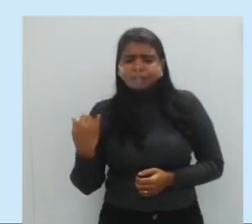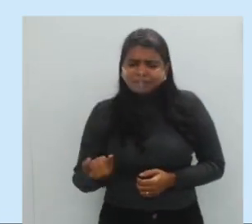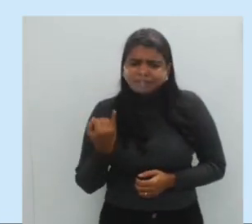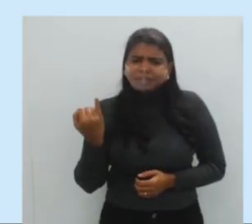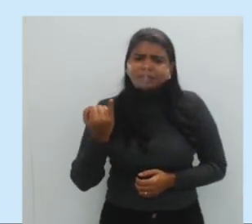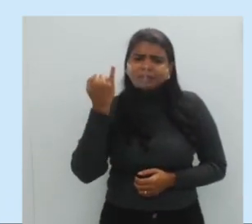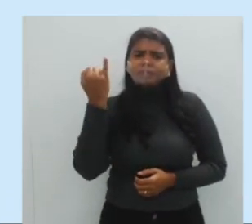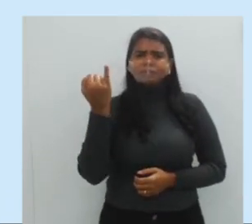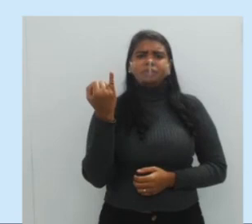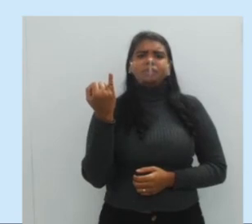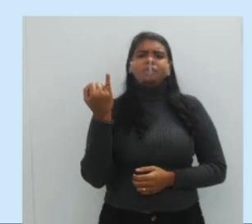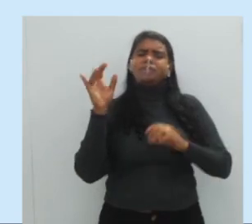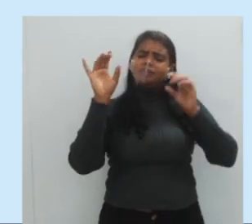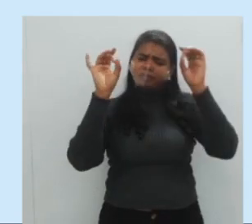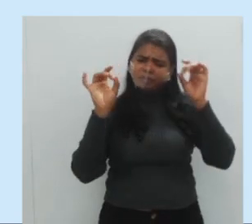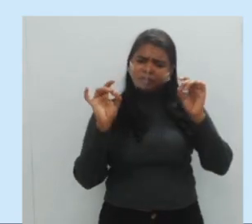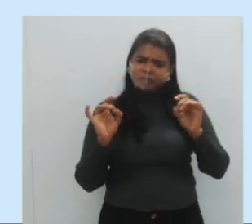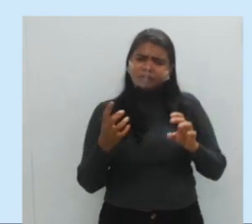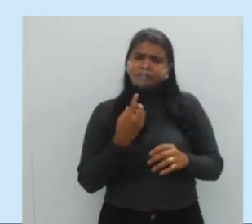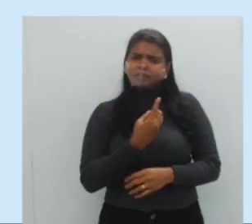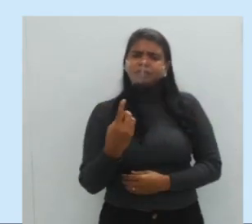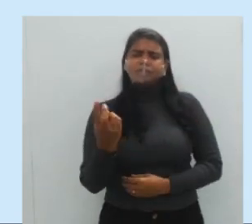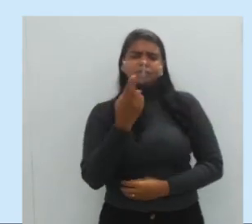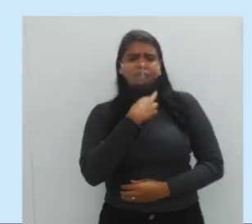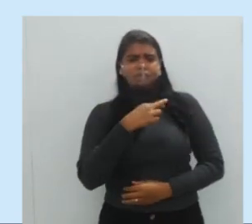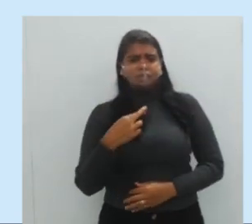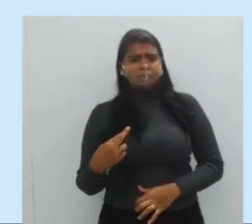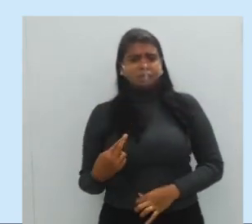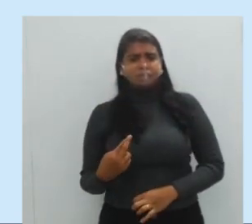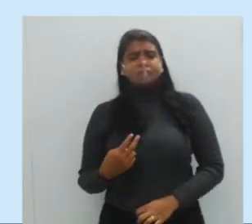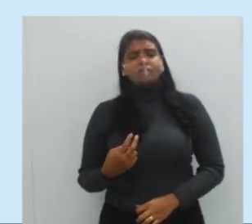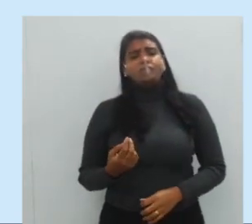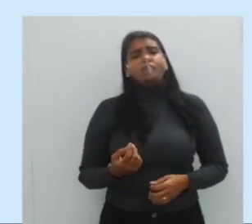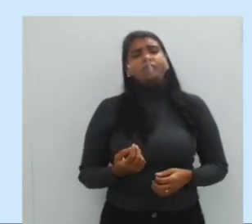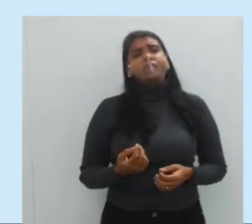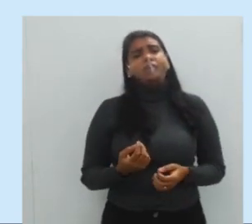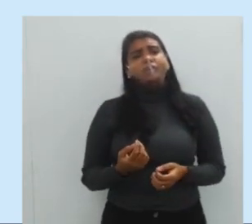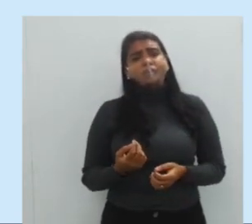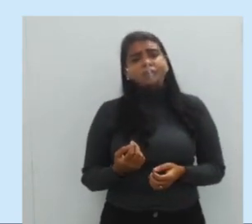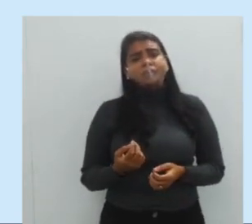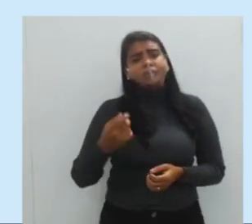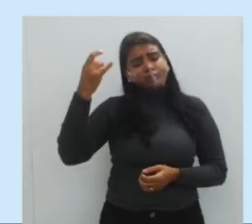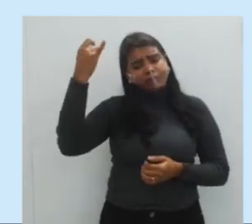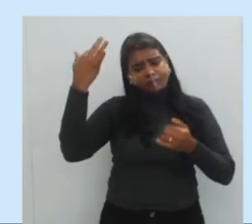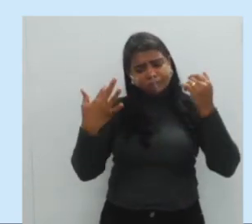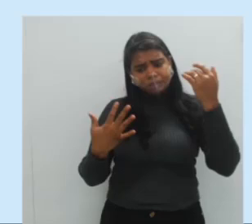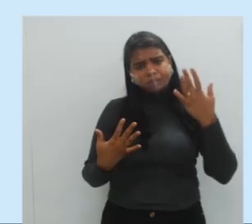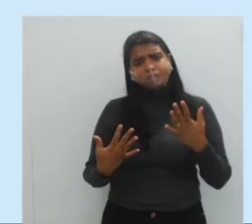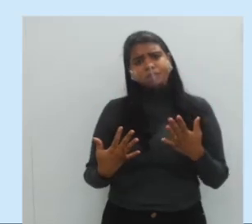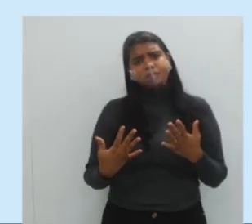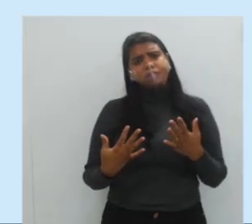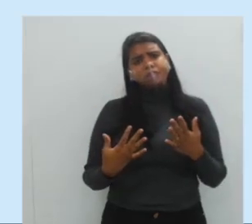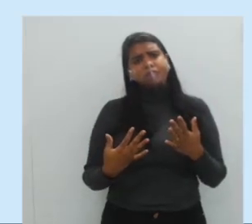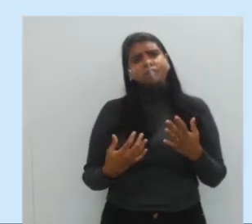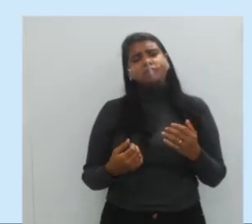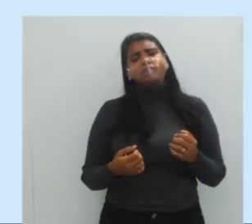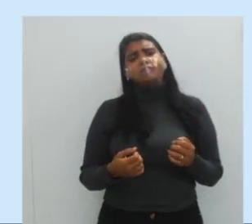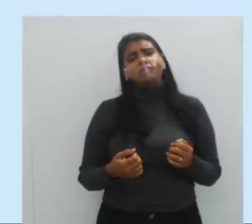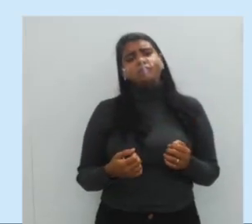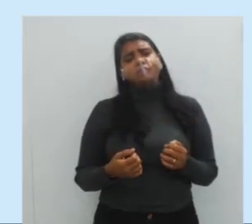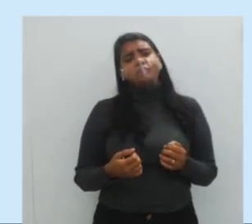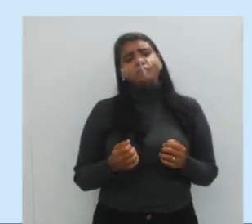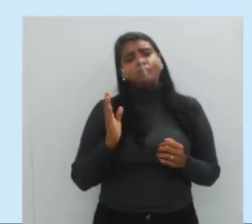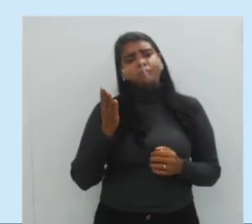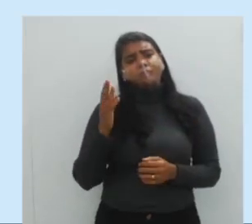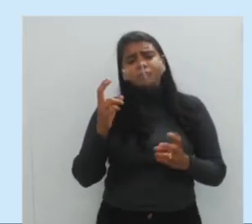são caros para determinadas religiões. E vejam que cada símbolo carrega uma narrativa própria. Aí como